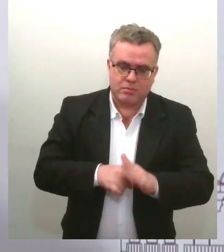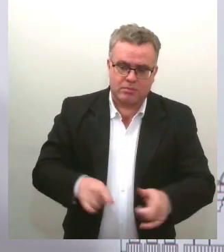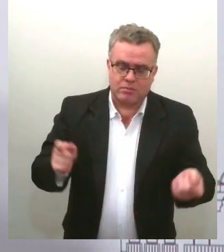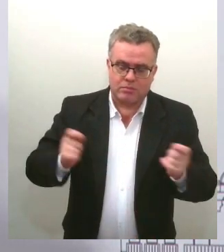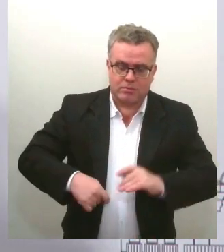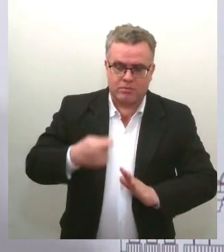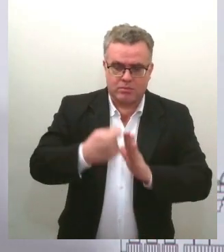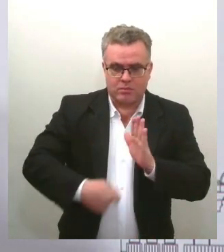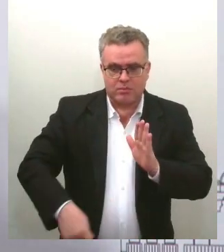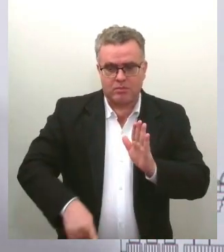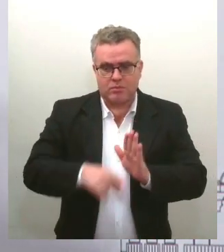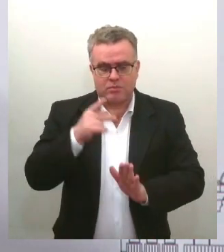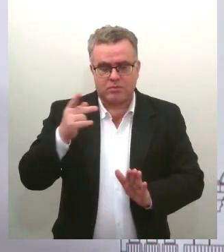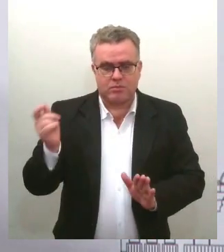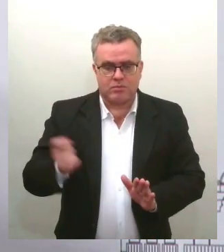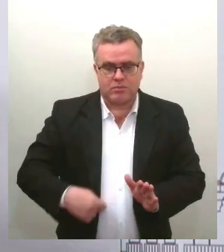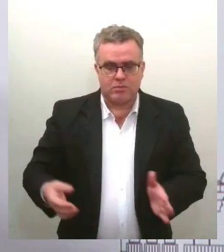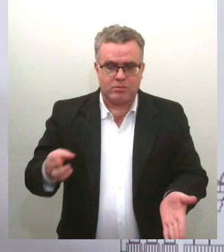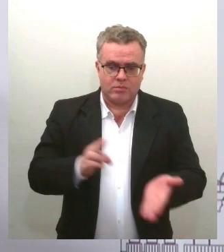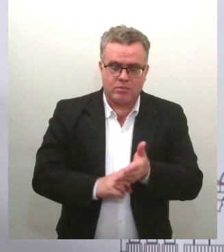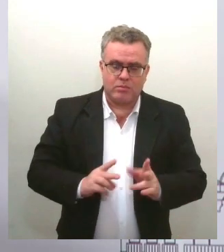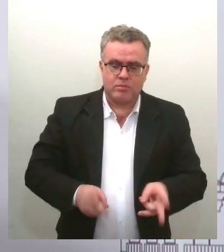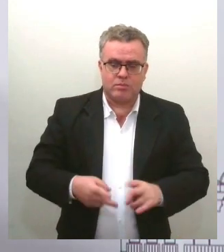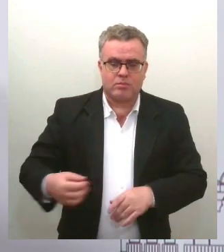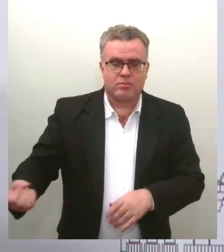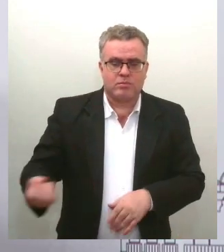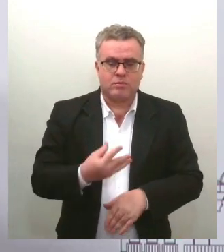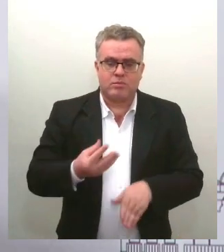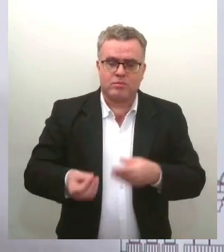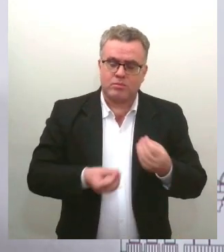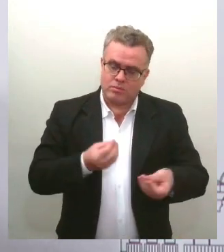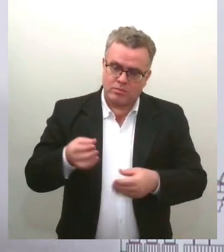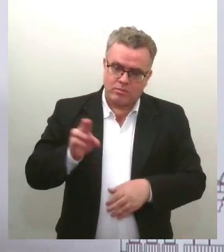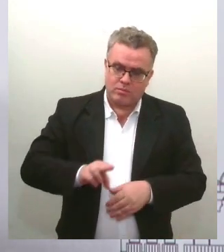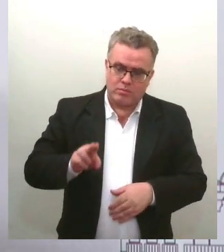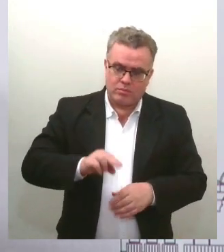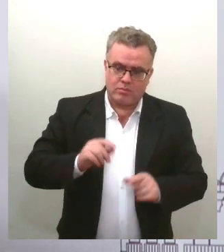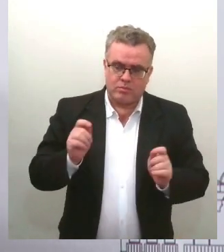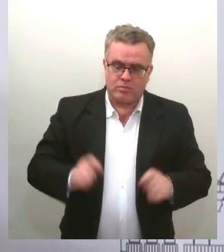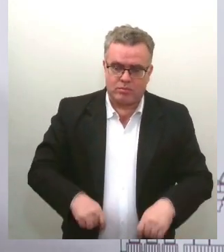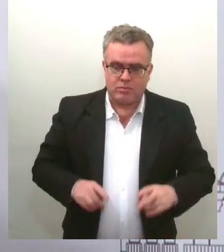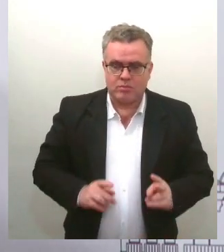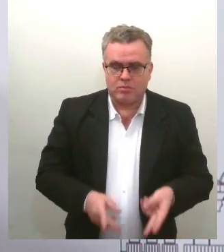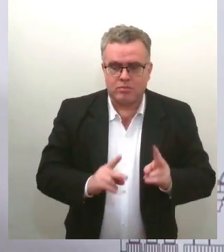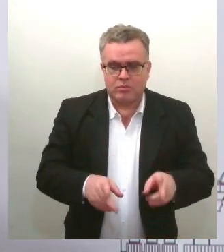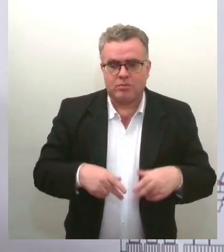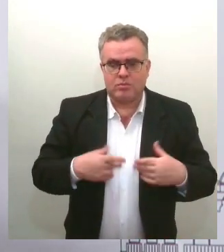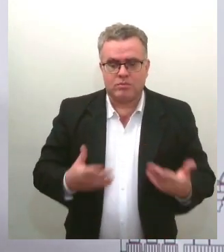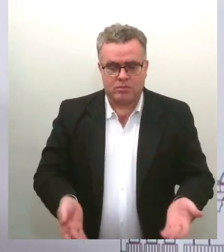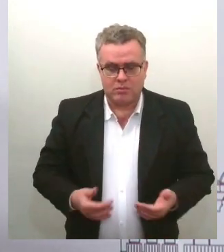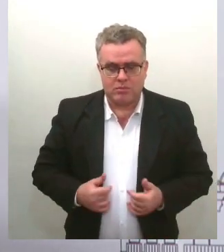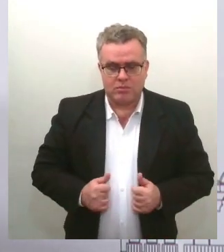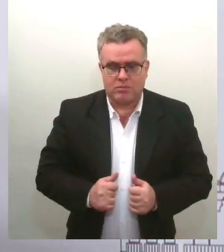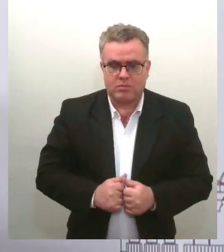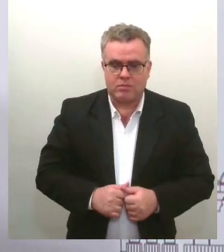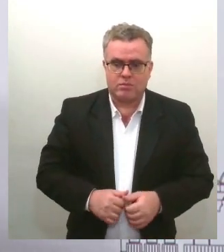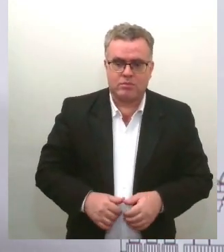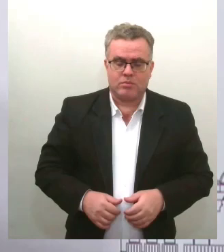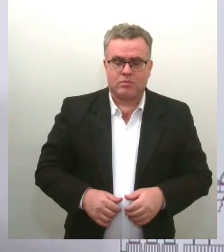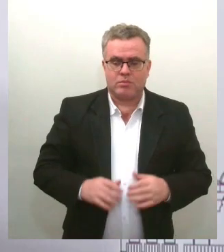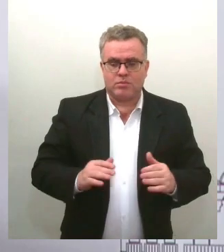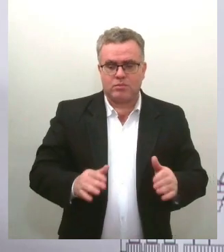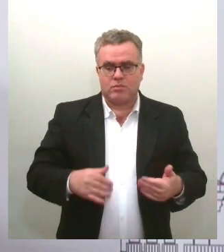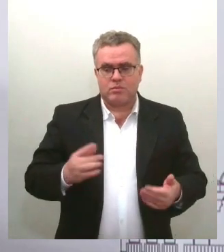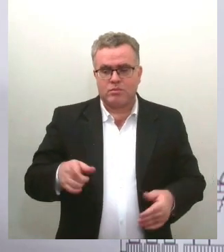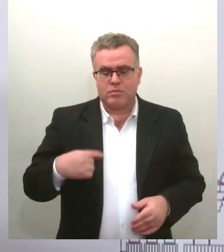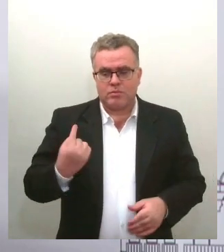protocolo para a utilização do cannabis medicinal para os autistas. Nós já estamos tendo aí o